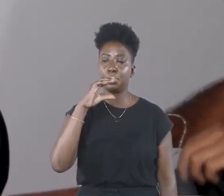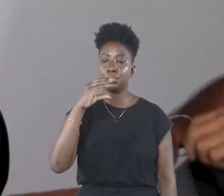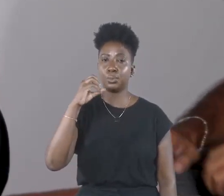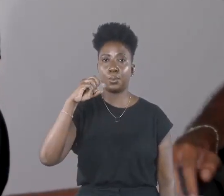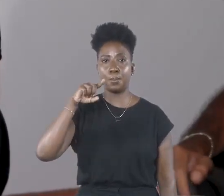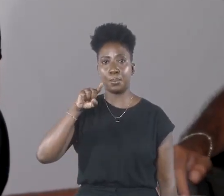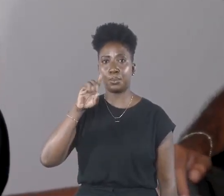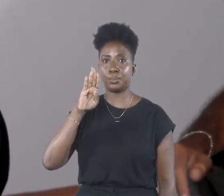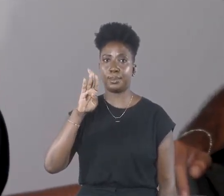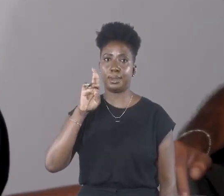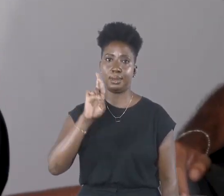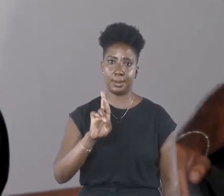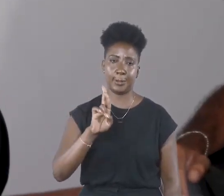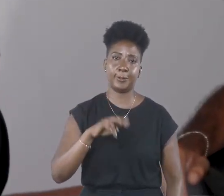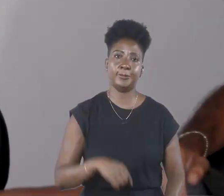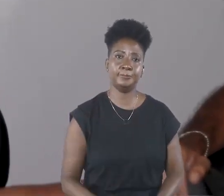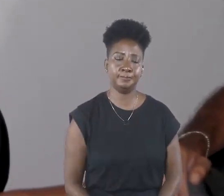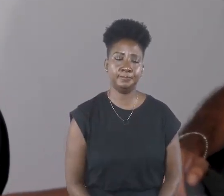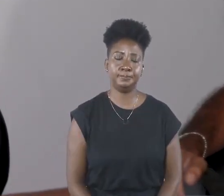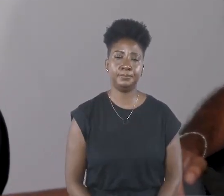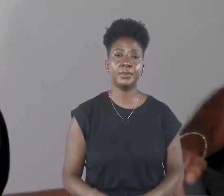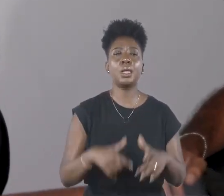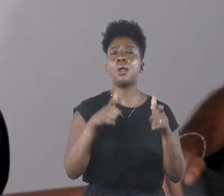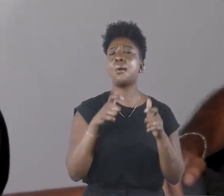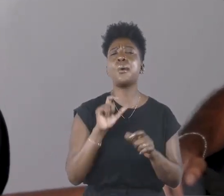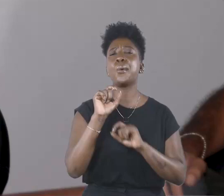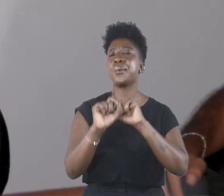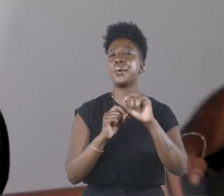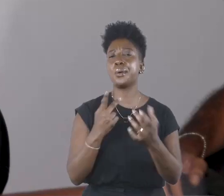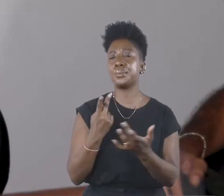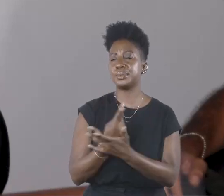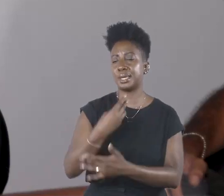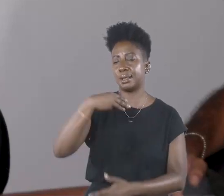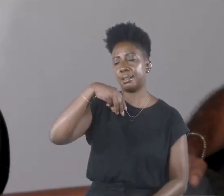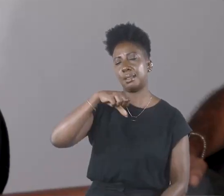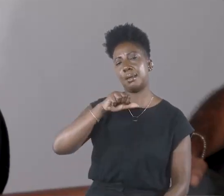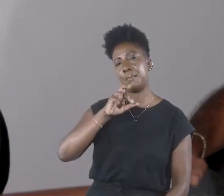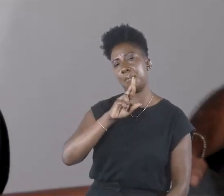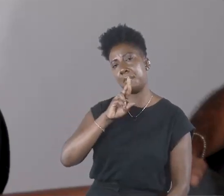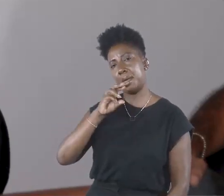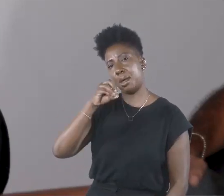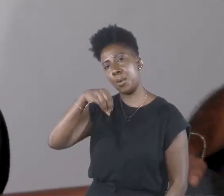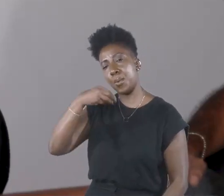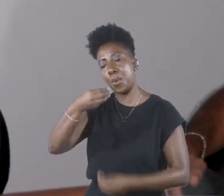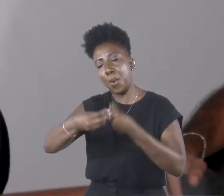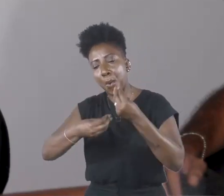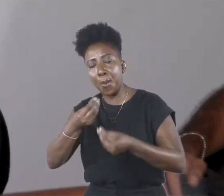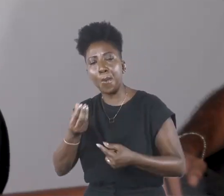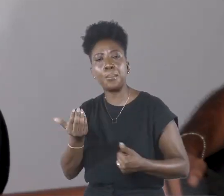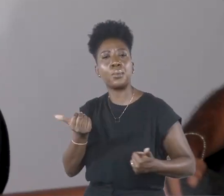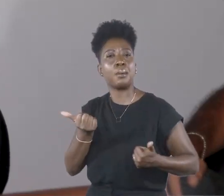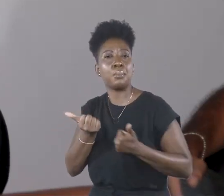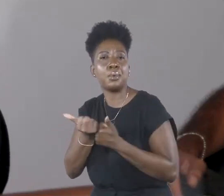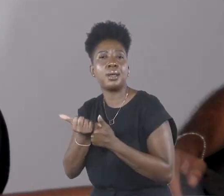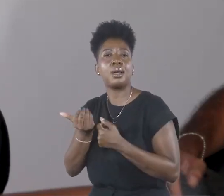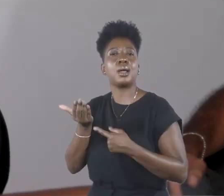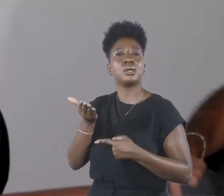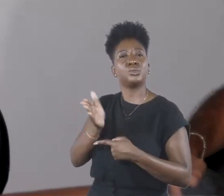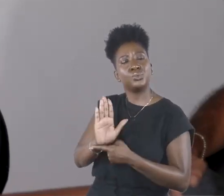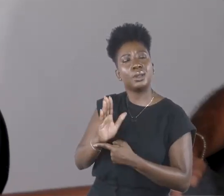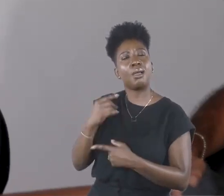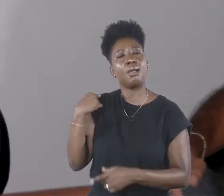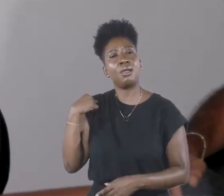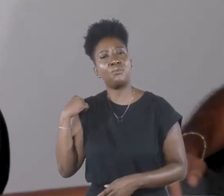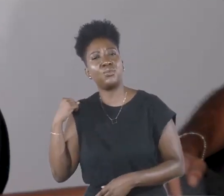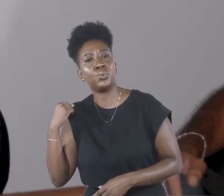além das da propaganda do Abraço, a gente produz conteúdo sobre o Sul Global. No Facebook